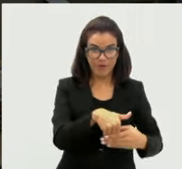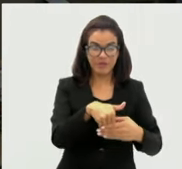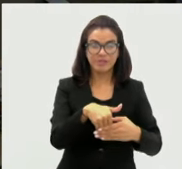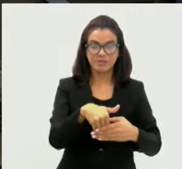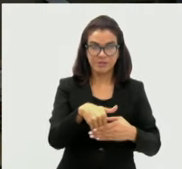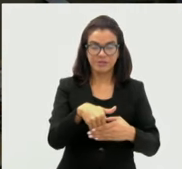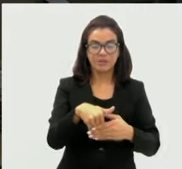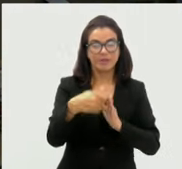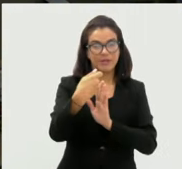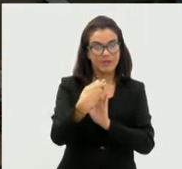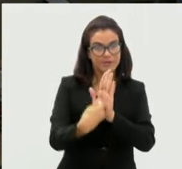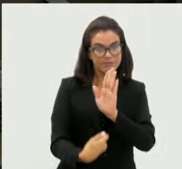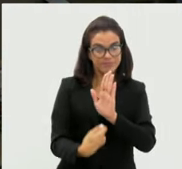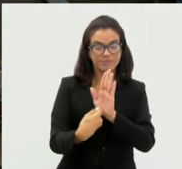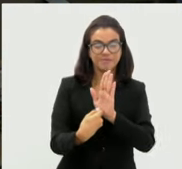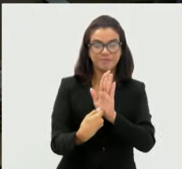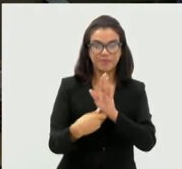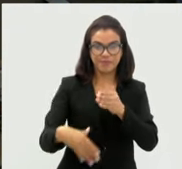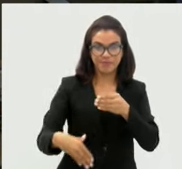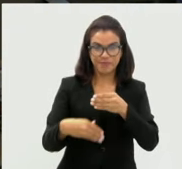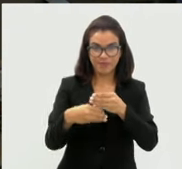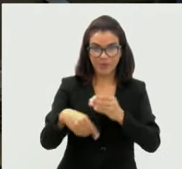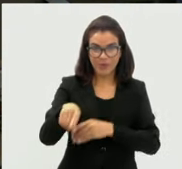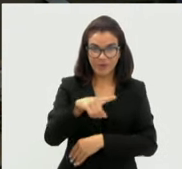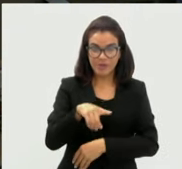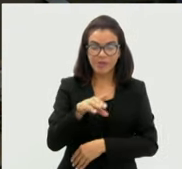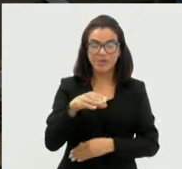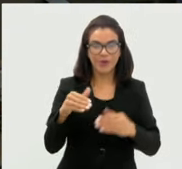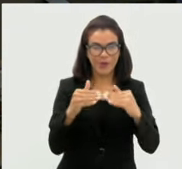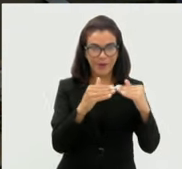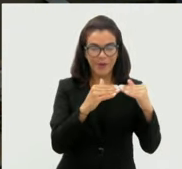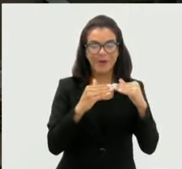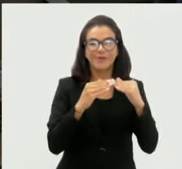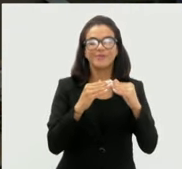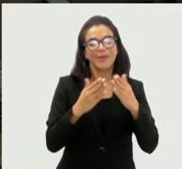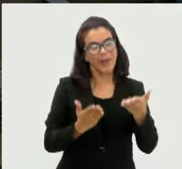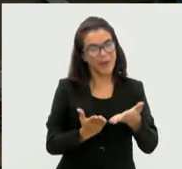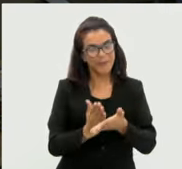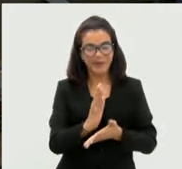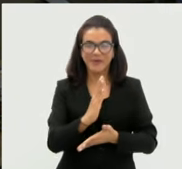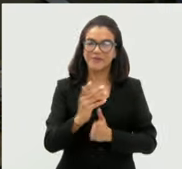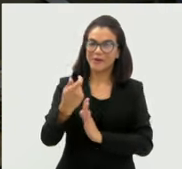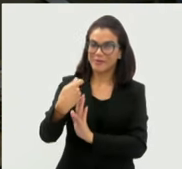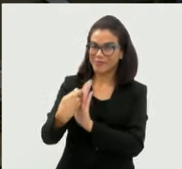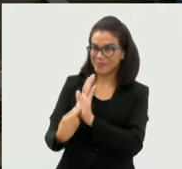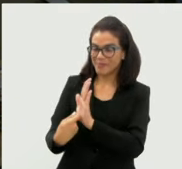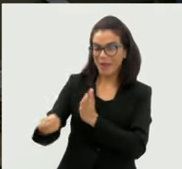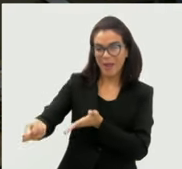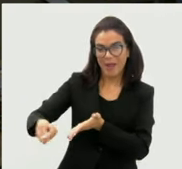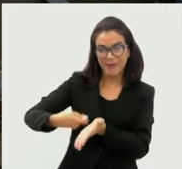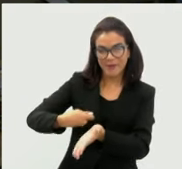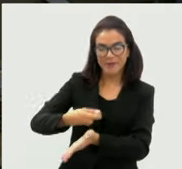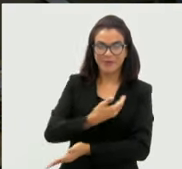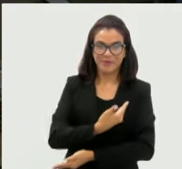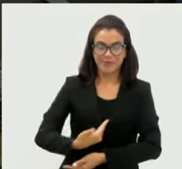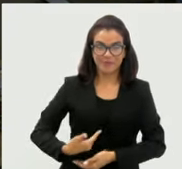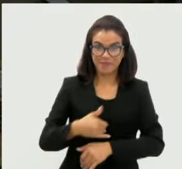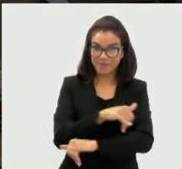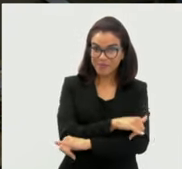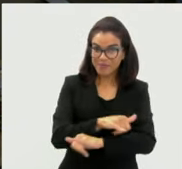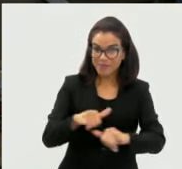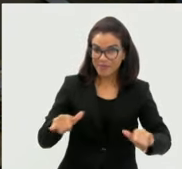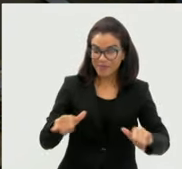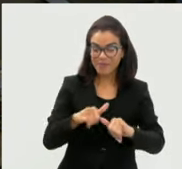a redação do vencido, assim emendado. Senhores que aprovam, permaneçam como estão. Aprovado. Vai autógrafo. Anuncio,